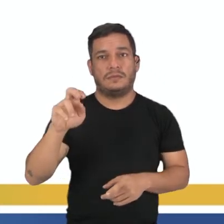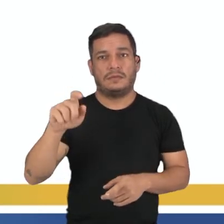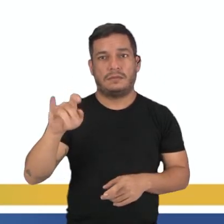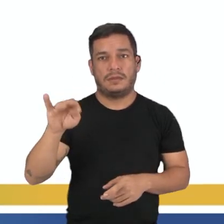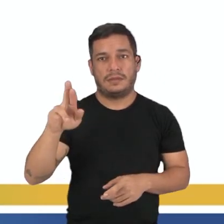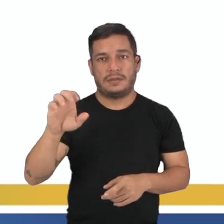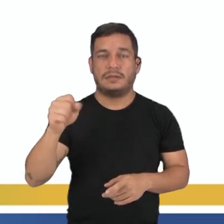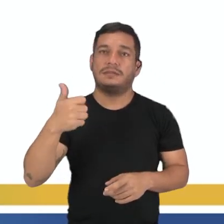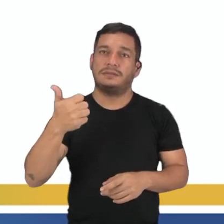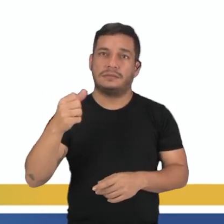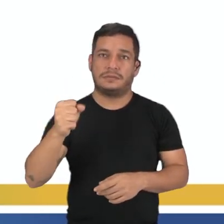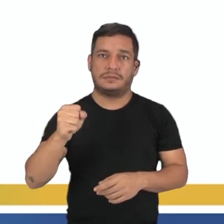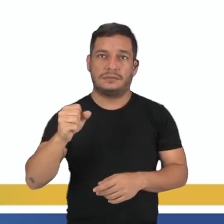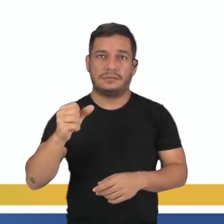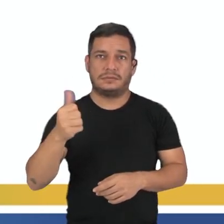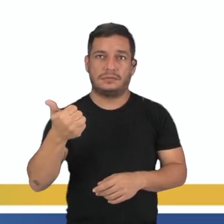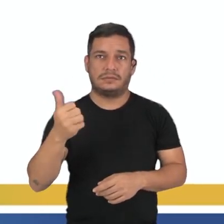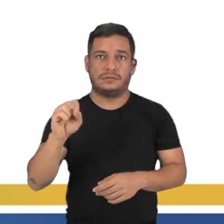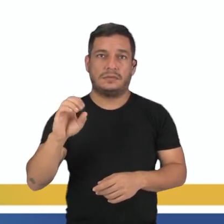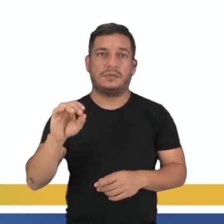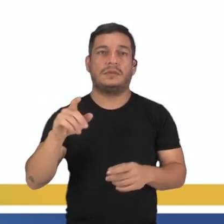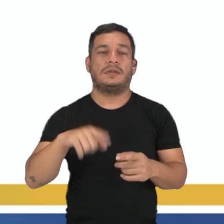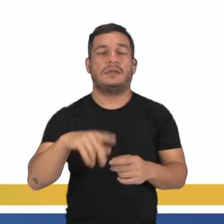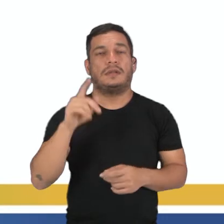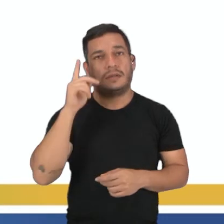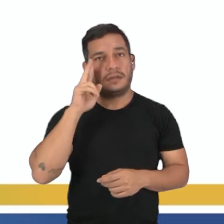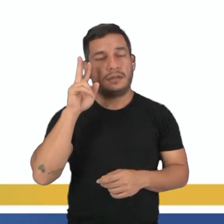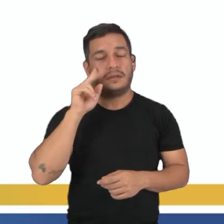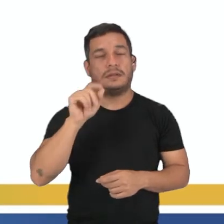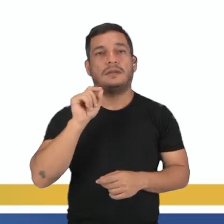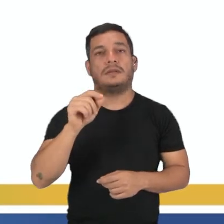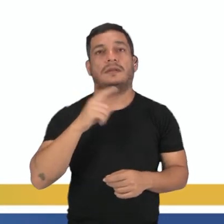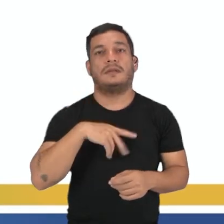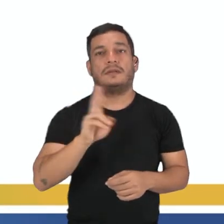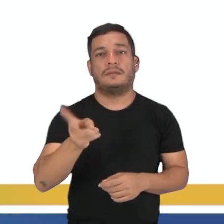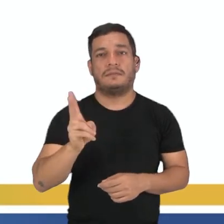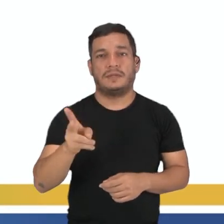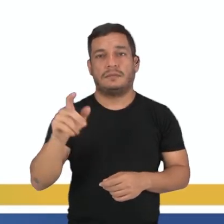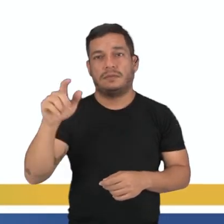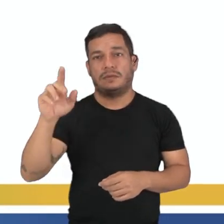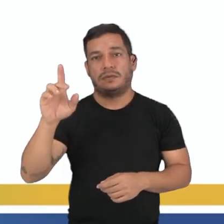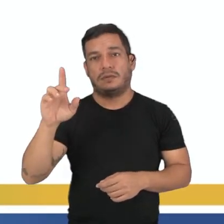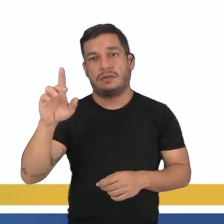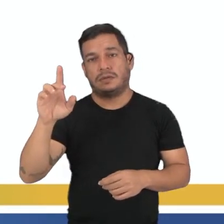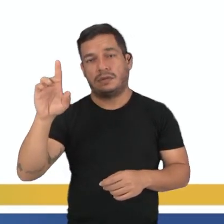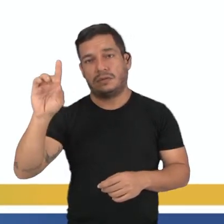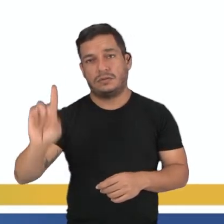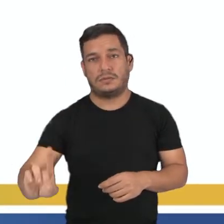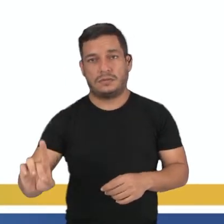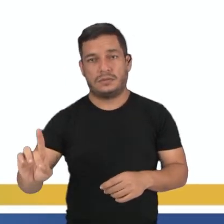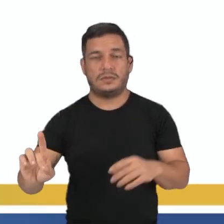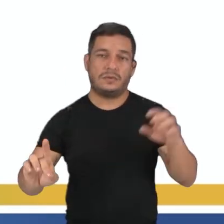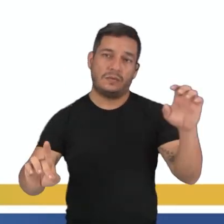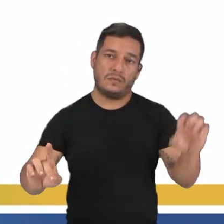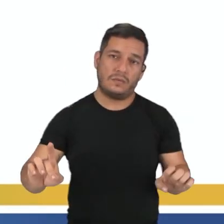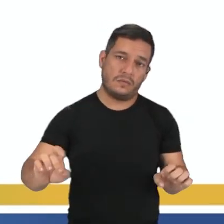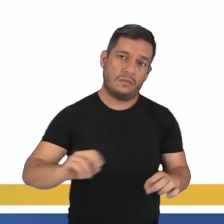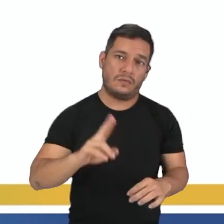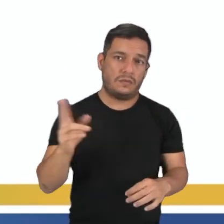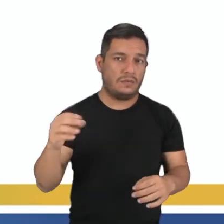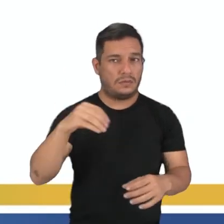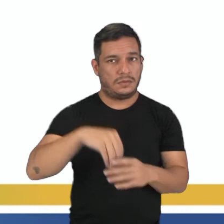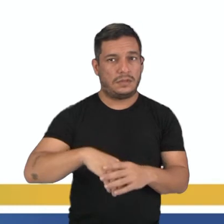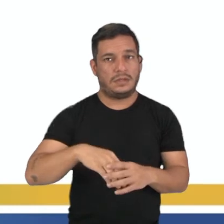somam 160 graus. Lembrando que os colaterais têm que estar do mesmo lado lá da transversal, né? Podem